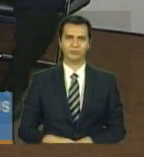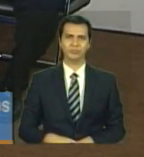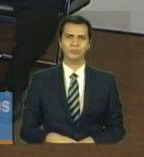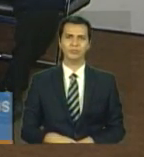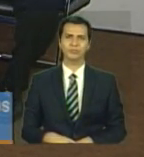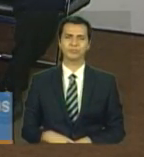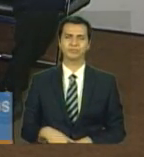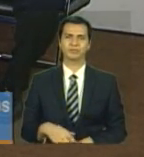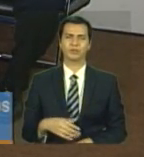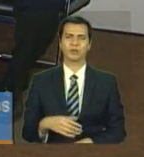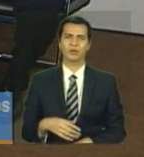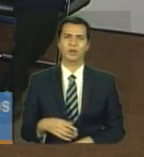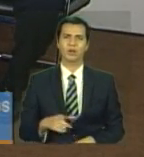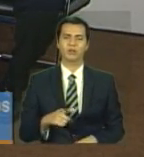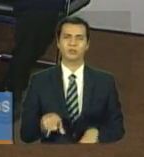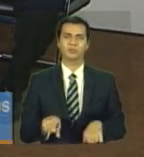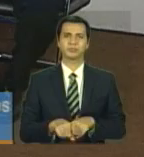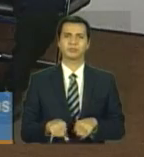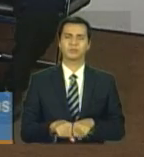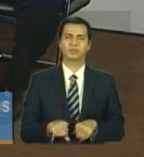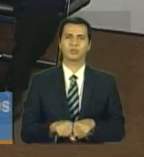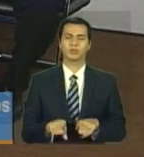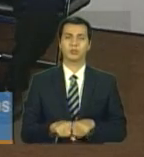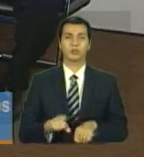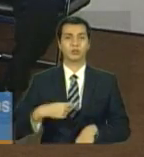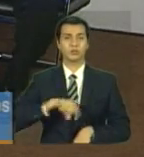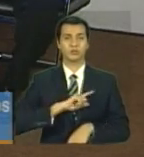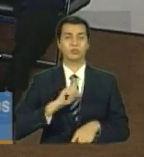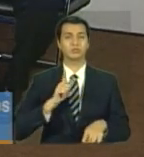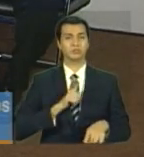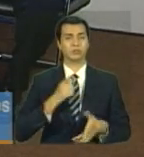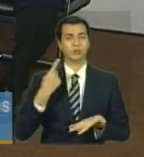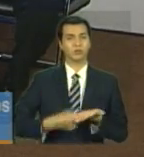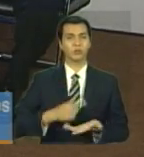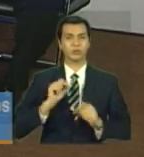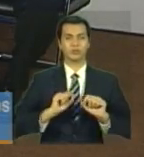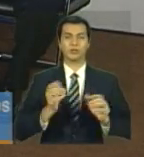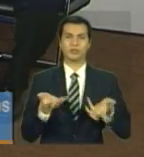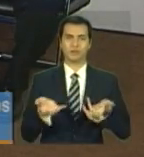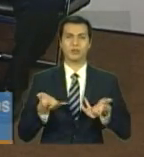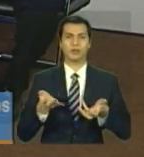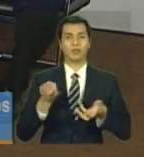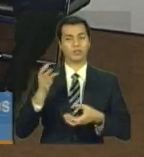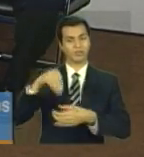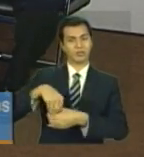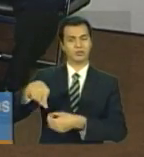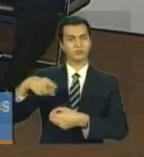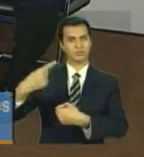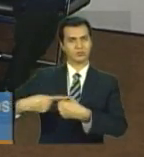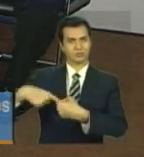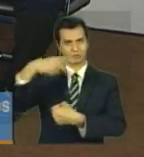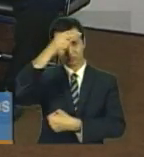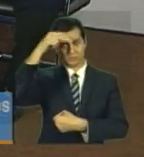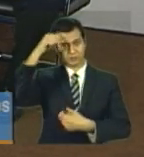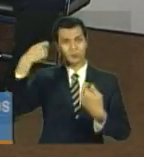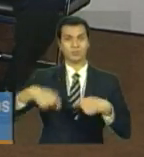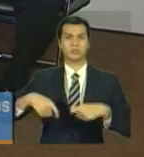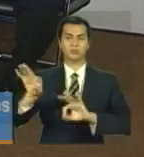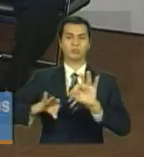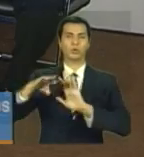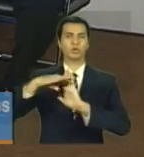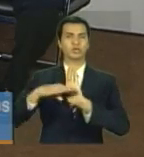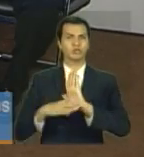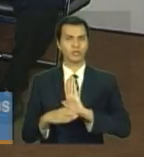realizar, né, formular um plano municipal de segurança alimentar, ou no caso do Estado, plano estadual, ao longo de um ano.